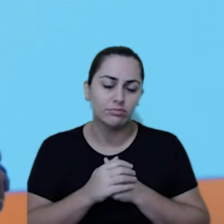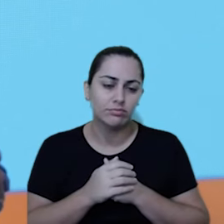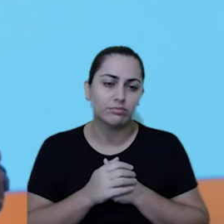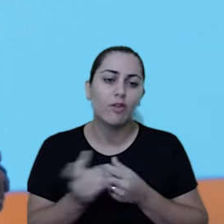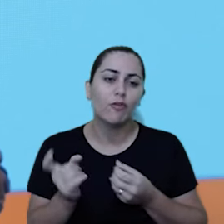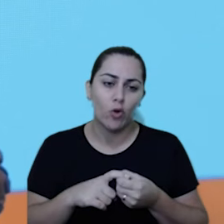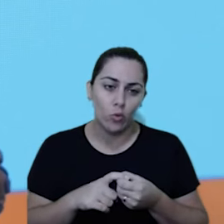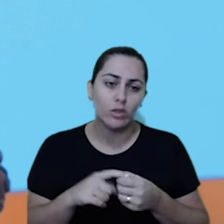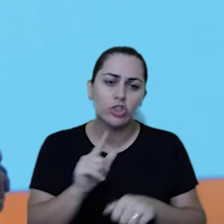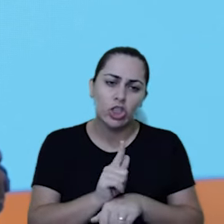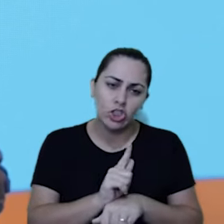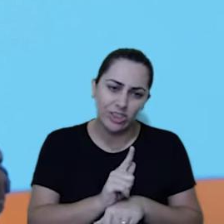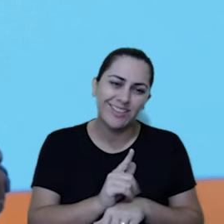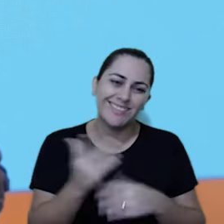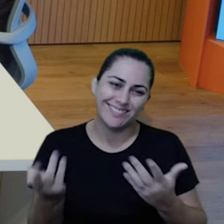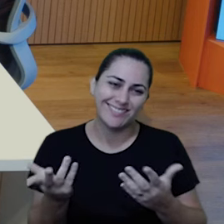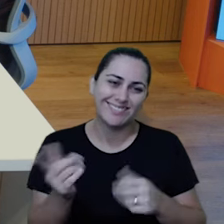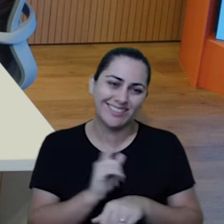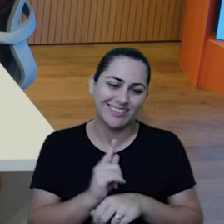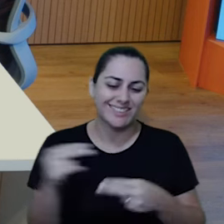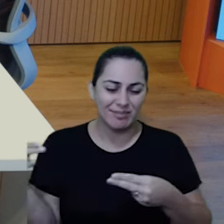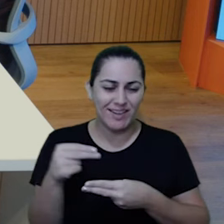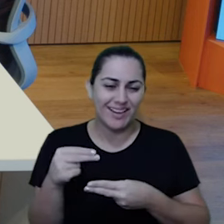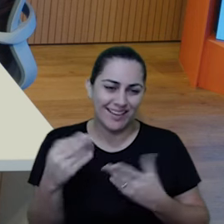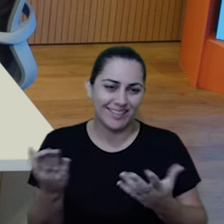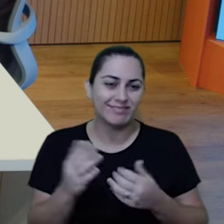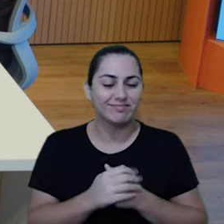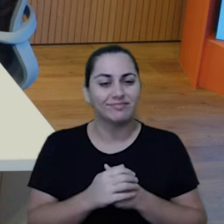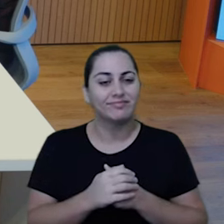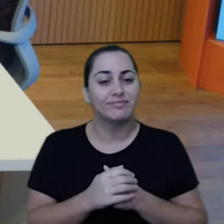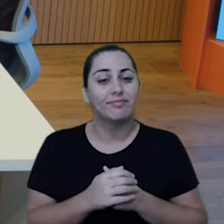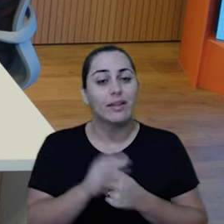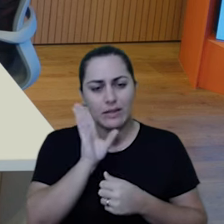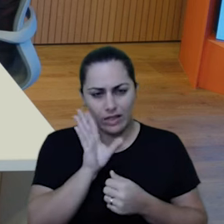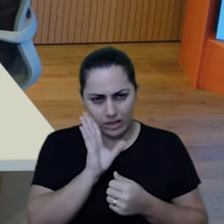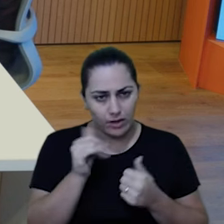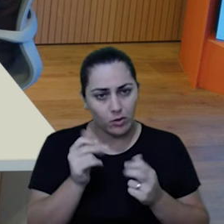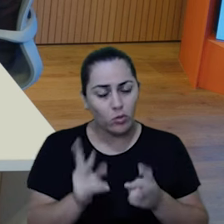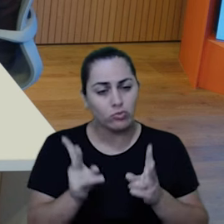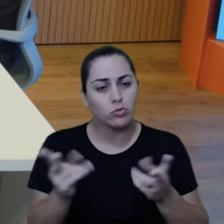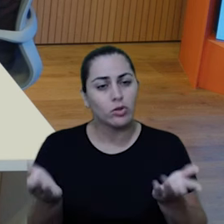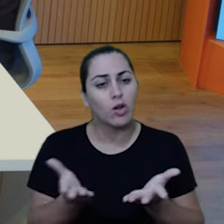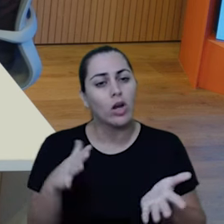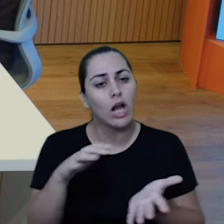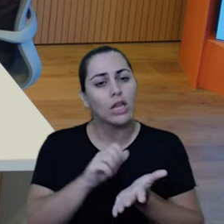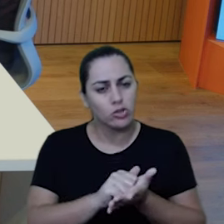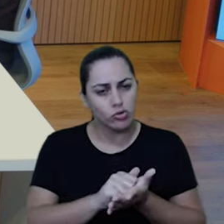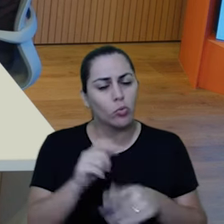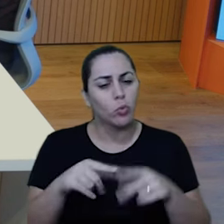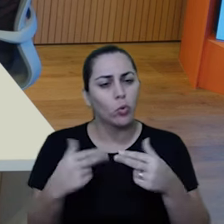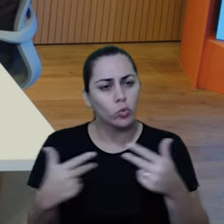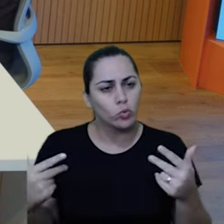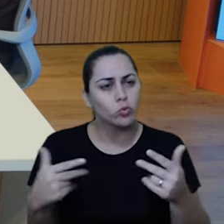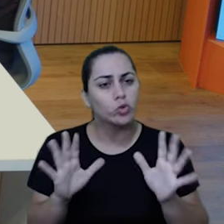novamente exato É que a gente ama gestão gente nós somos do sebrai então legal então Seguindo aqui cadastra o produto